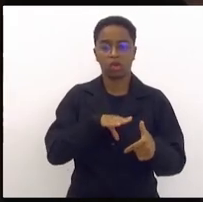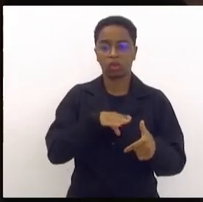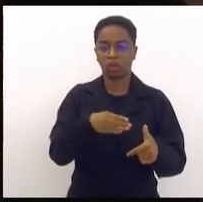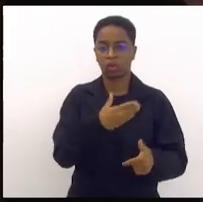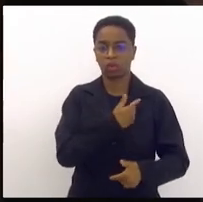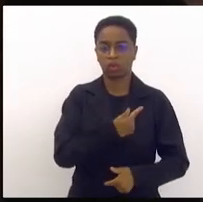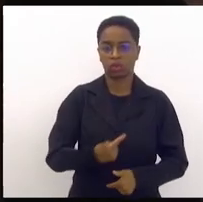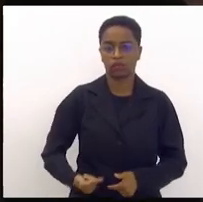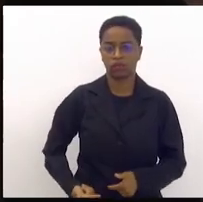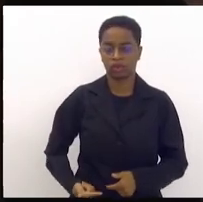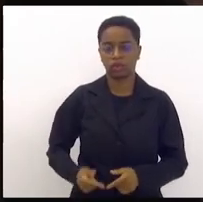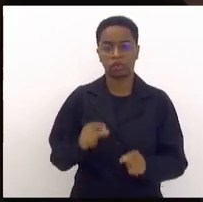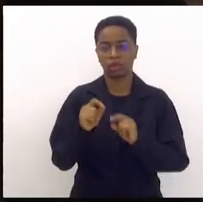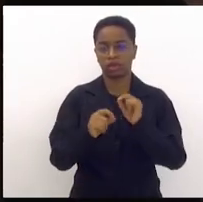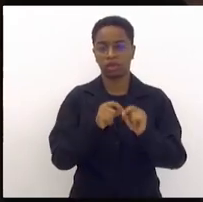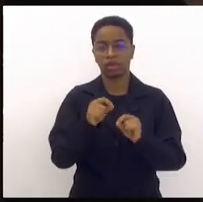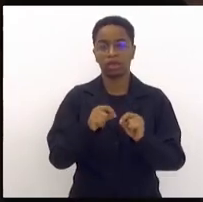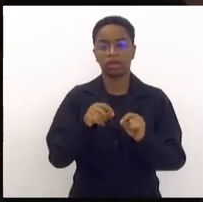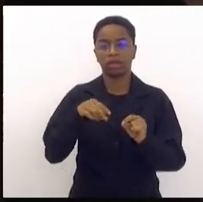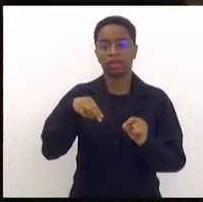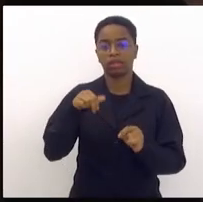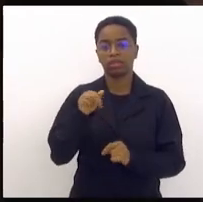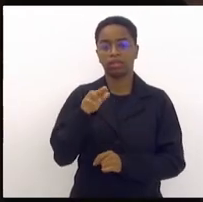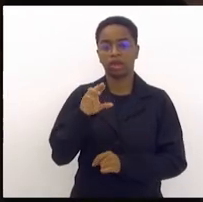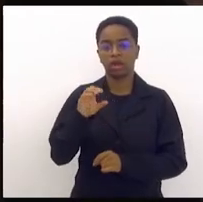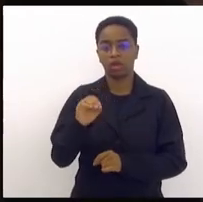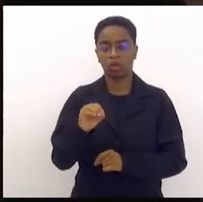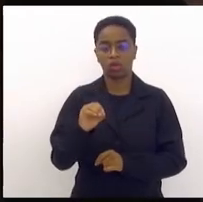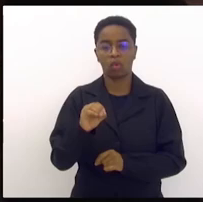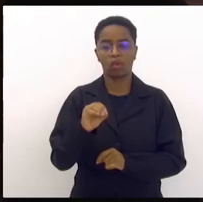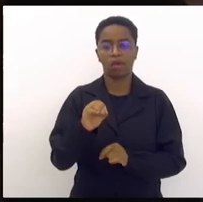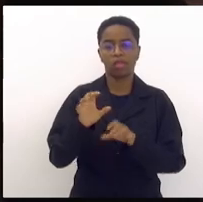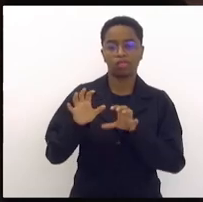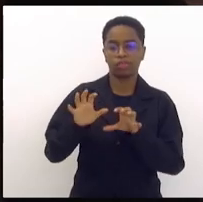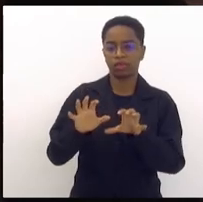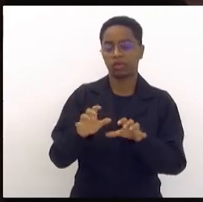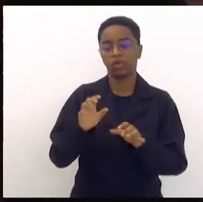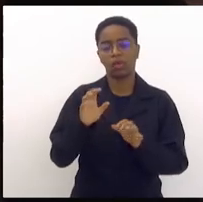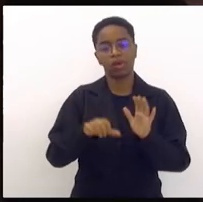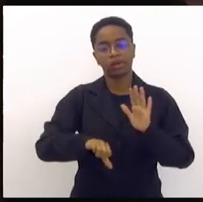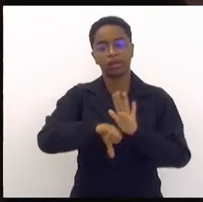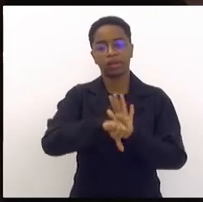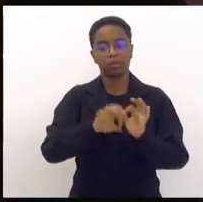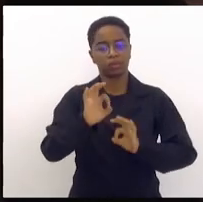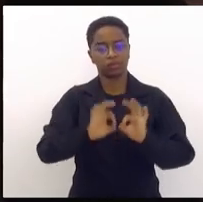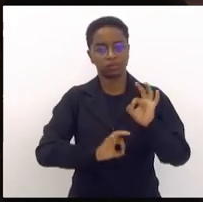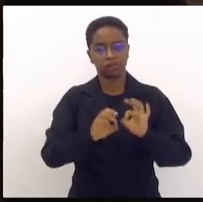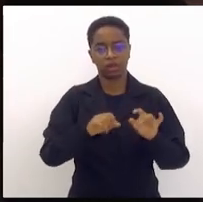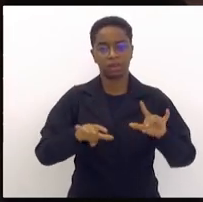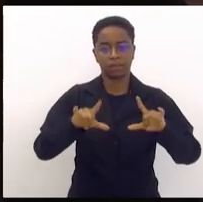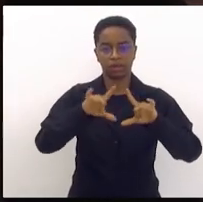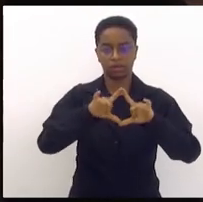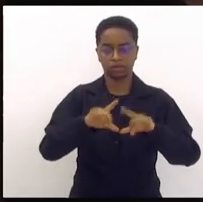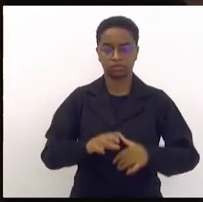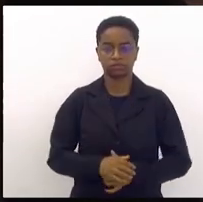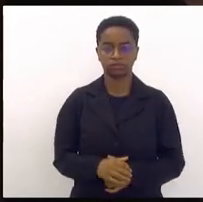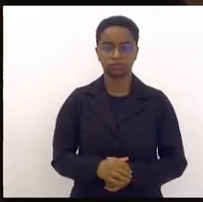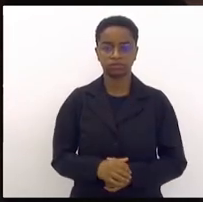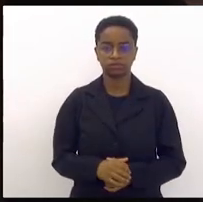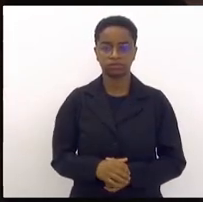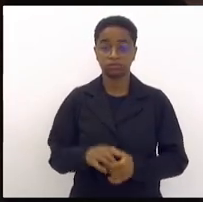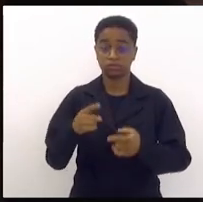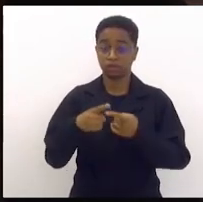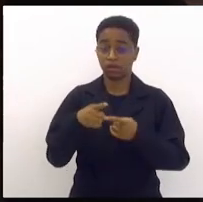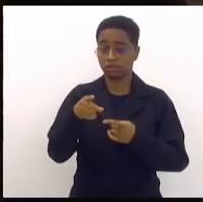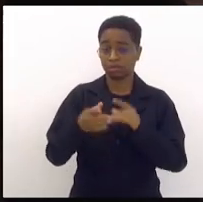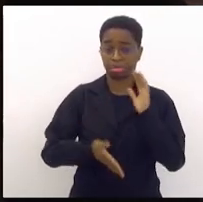a esse mal que é o narcoterrorismo, que é o crime organizado, que são as milícias. O senhor que